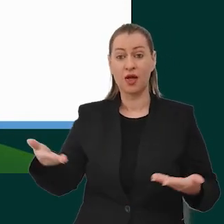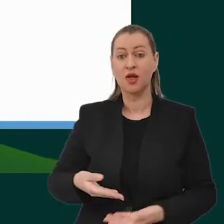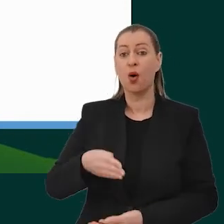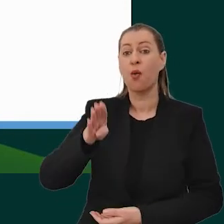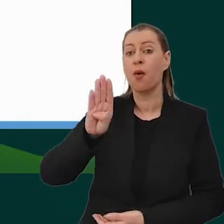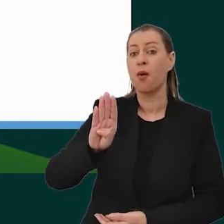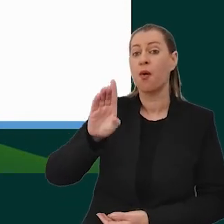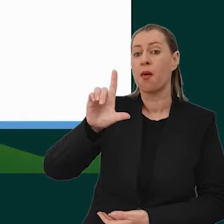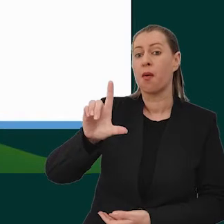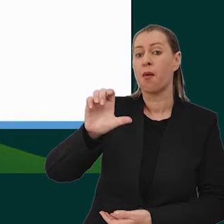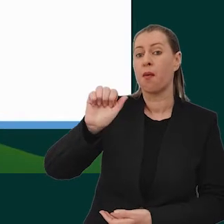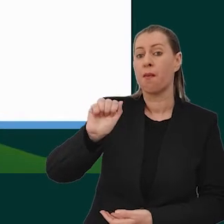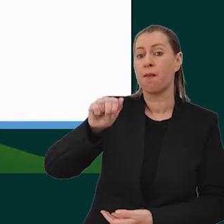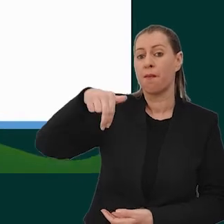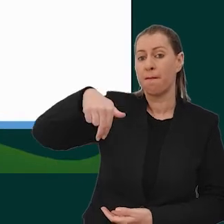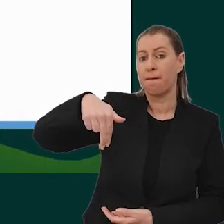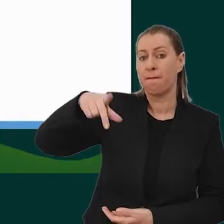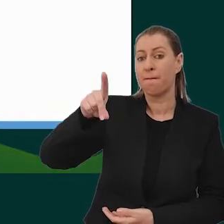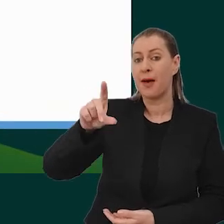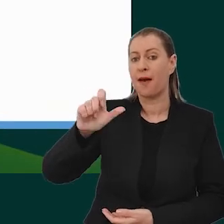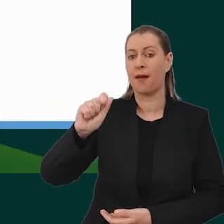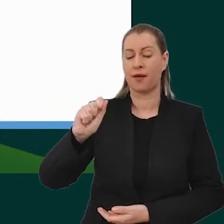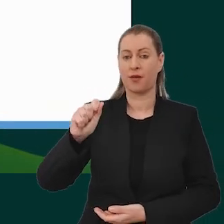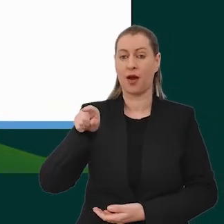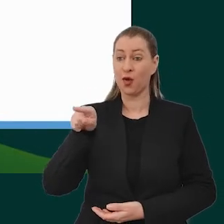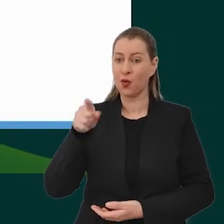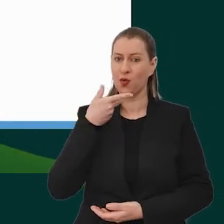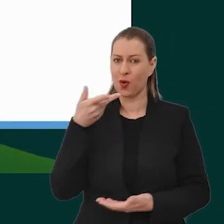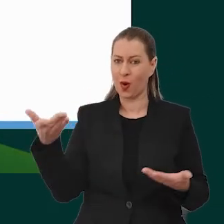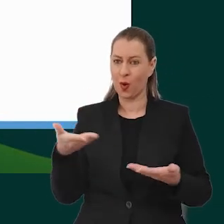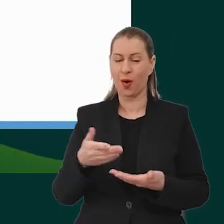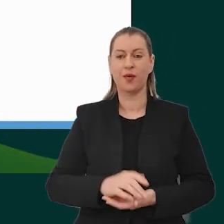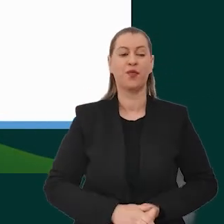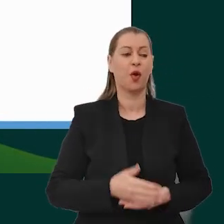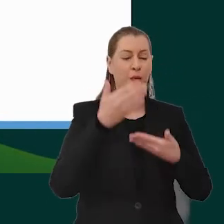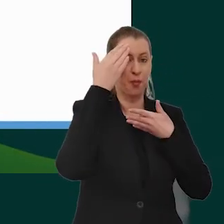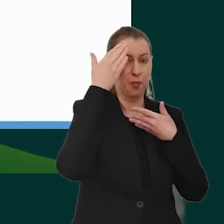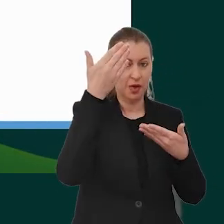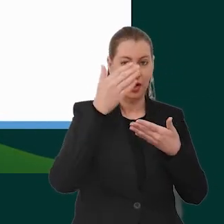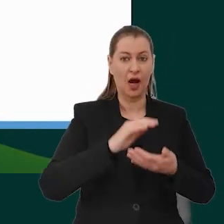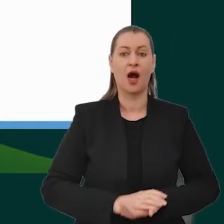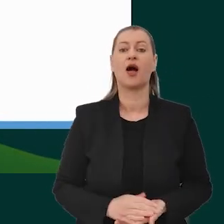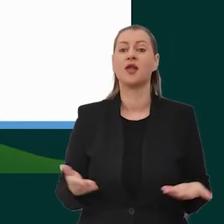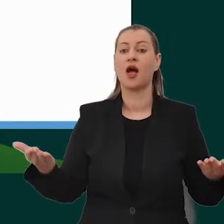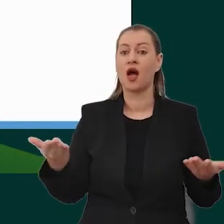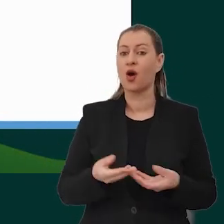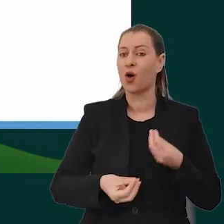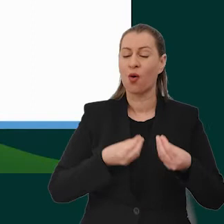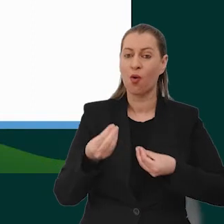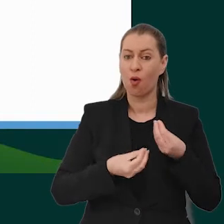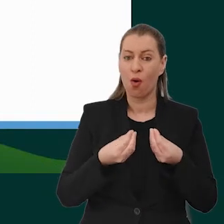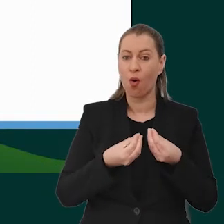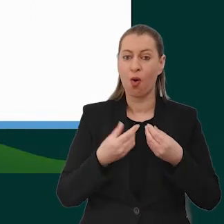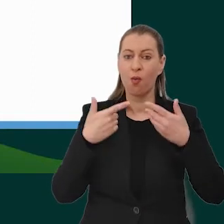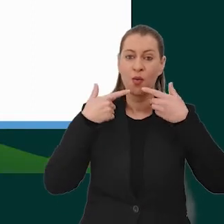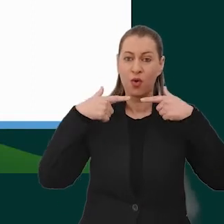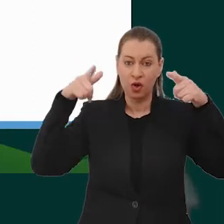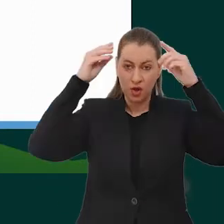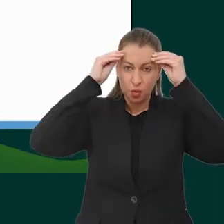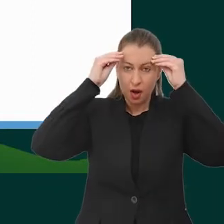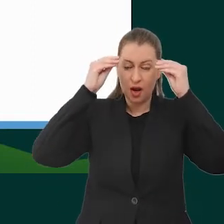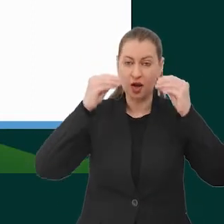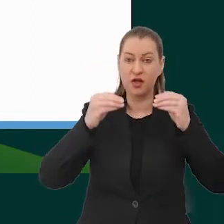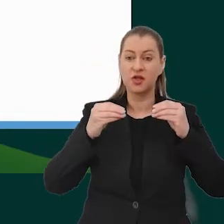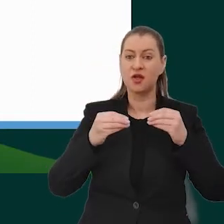agora. Então, vamos lá. Obrigado. Então, processamento de linguagem natural e como é que a gente faz para ensinar isso para